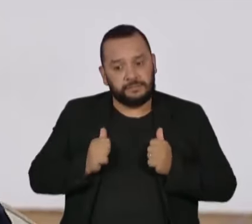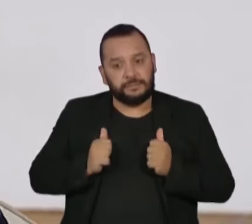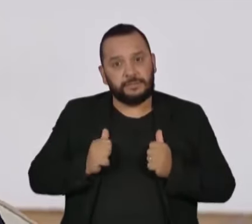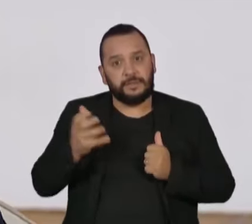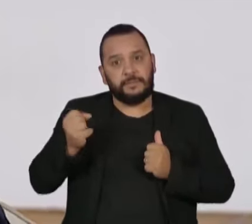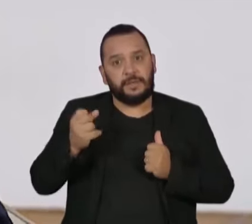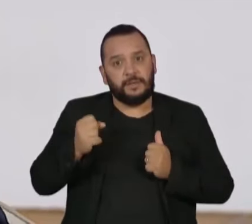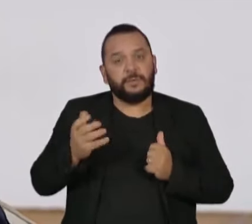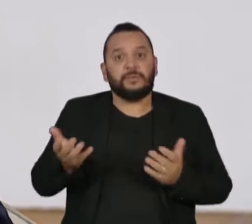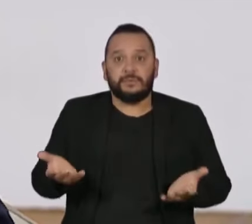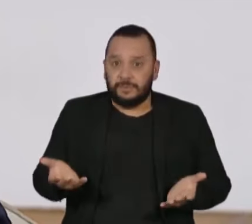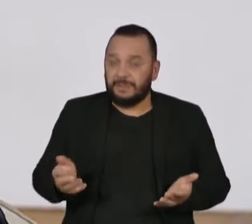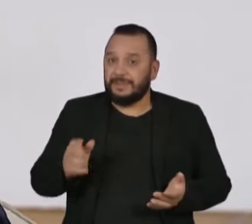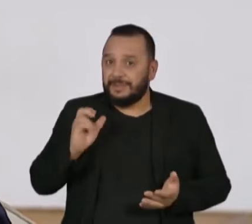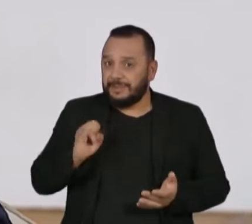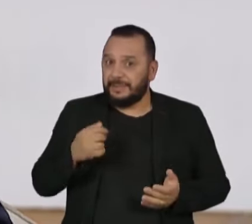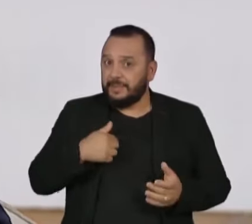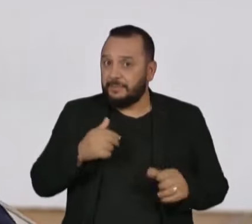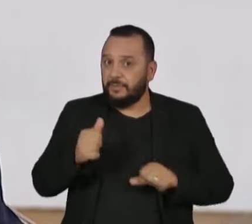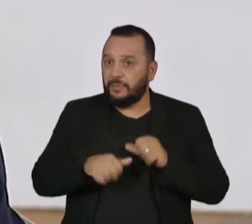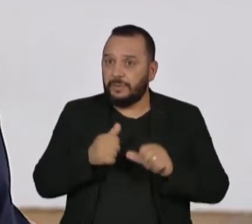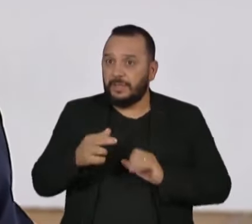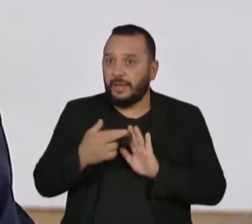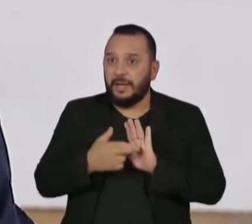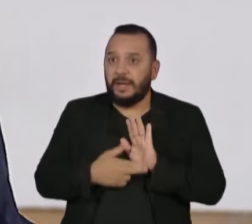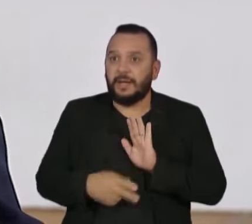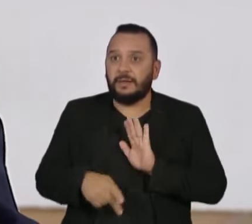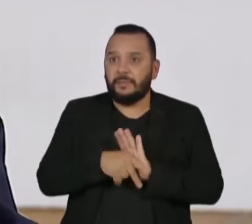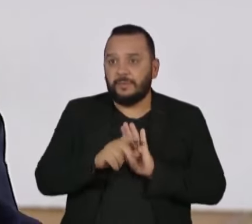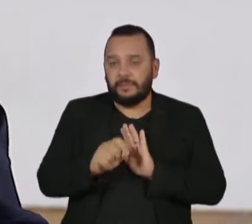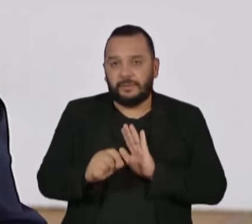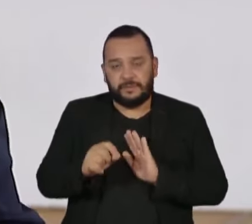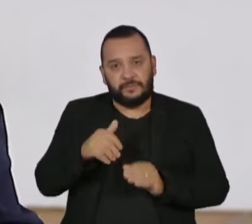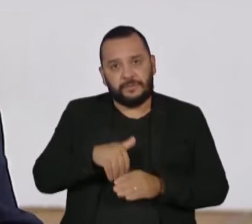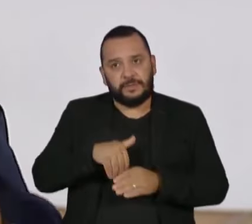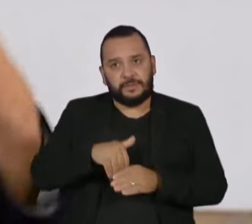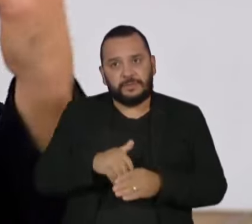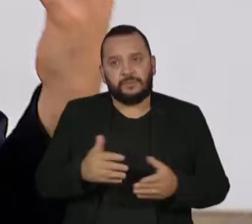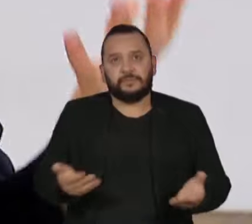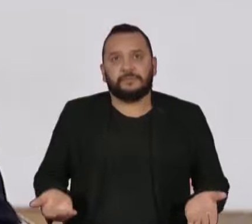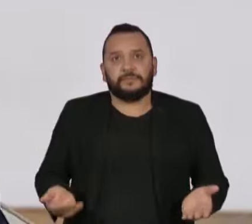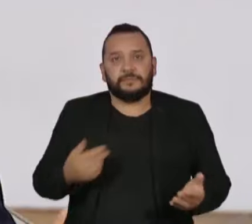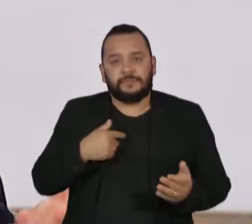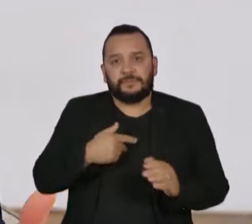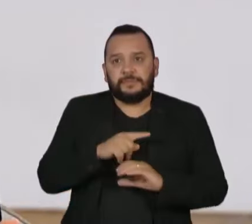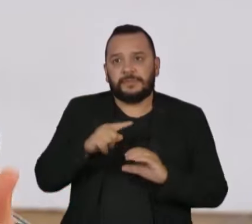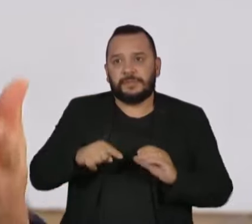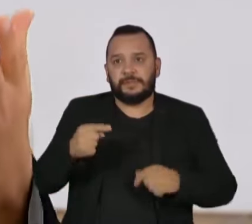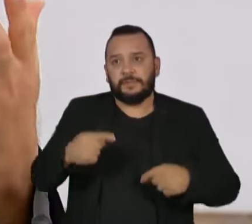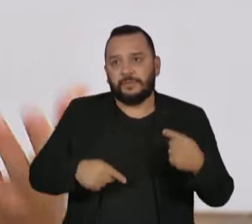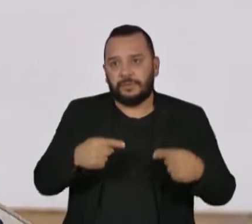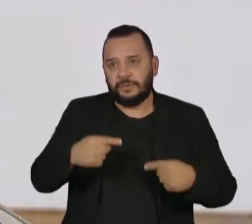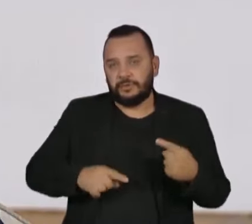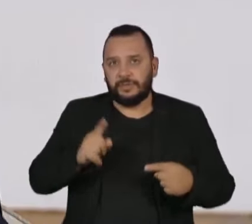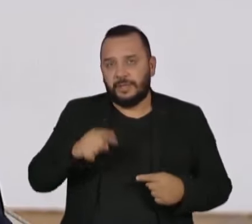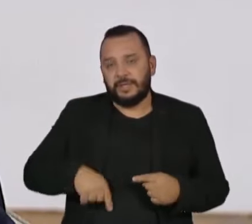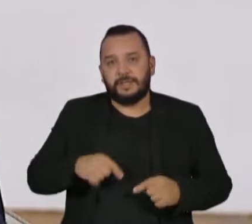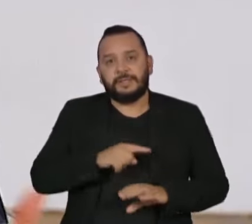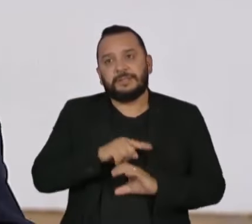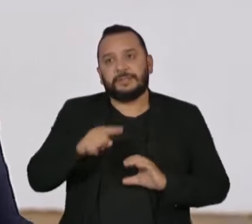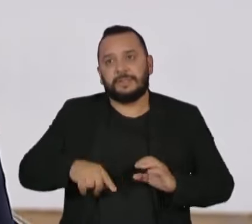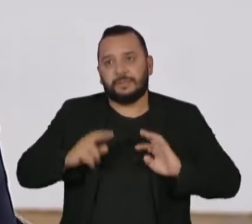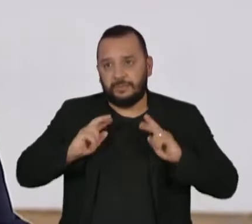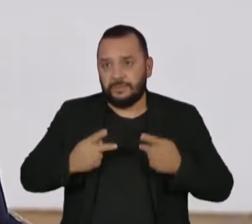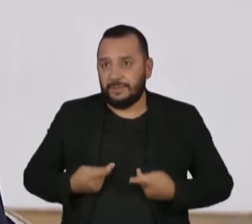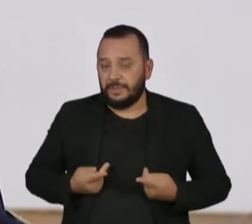e se mudar o princípio da eleição então a política a ciência política é uma ciência humana